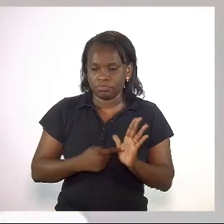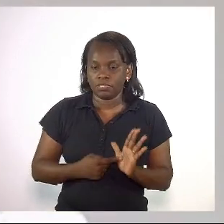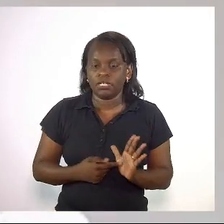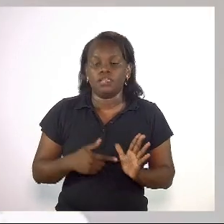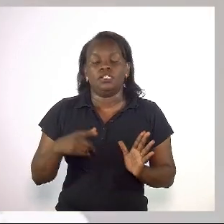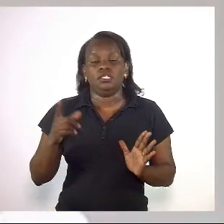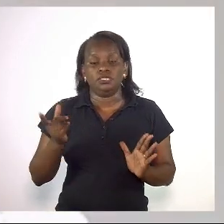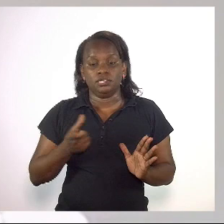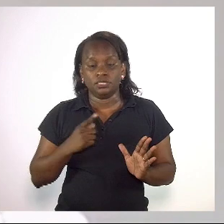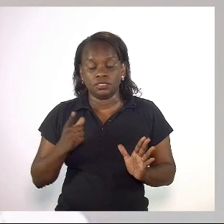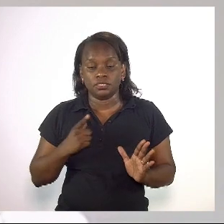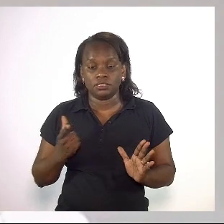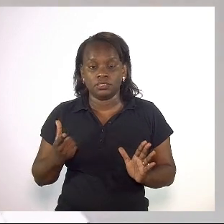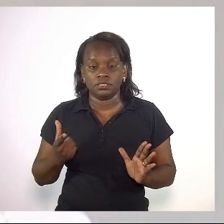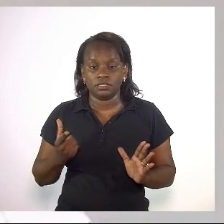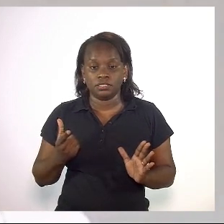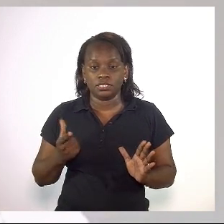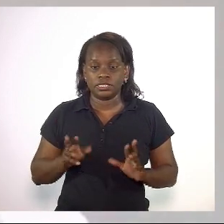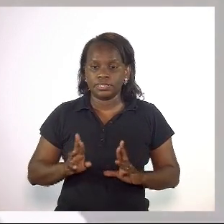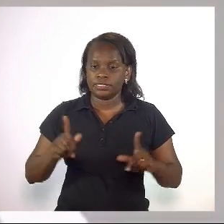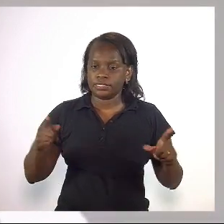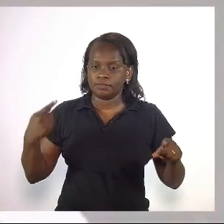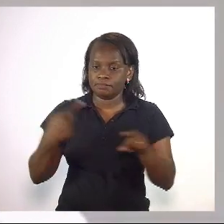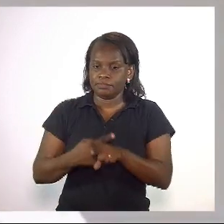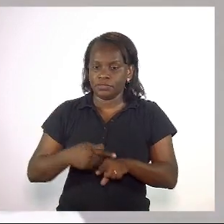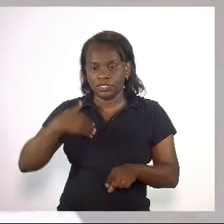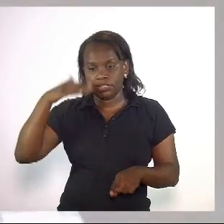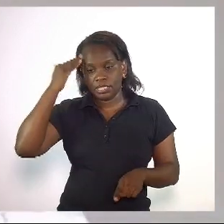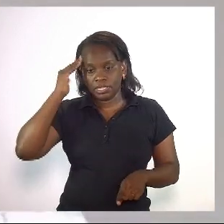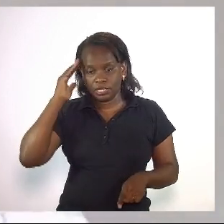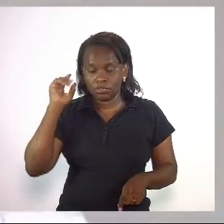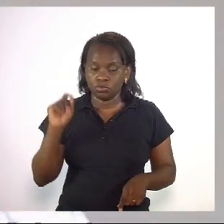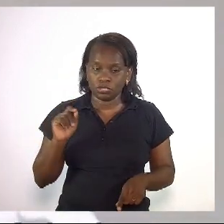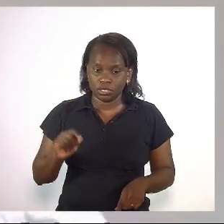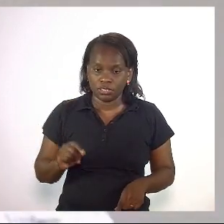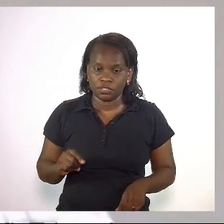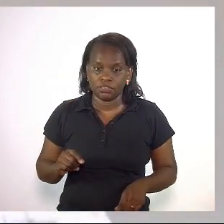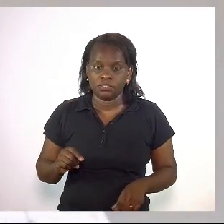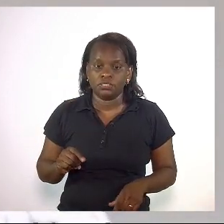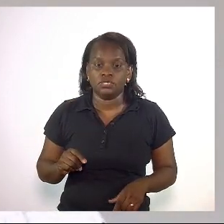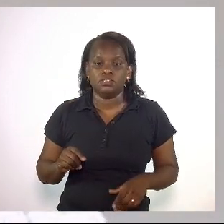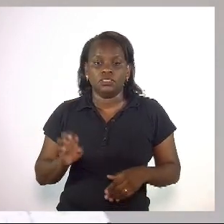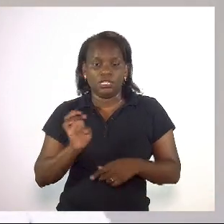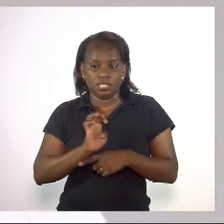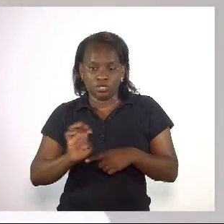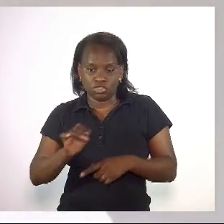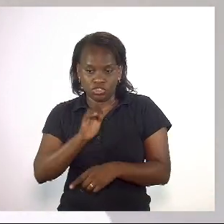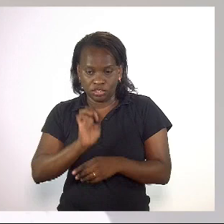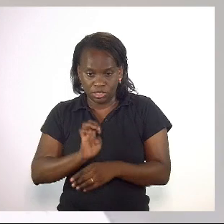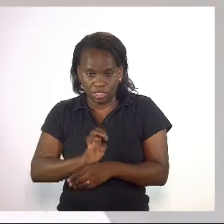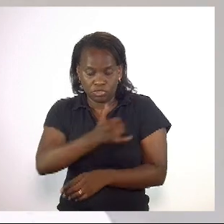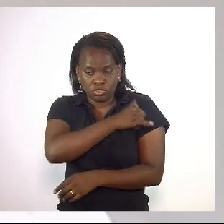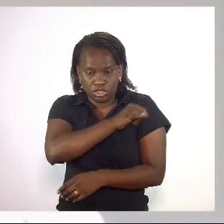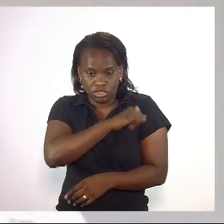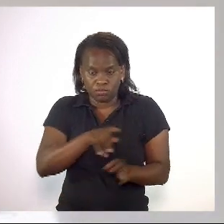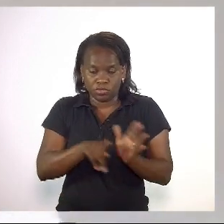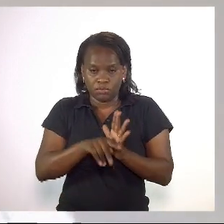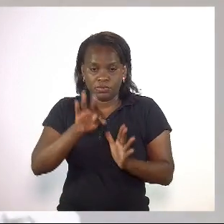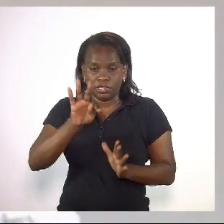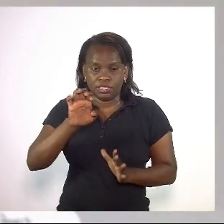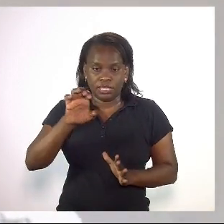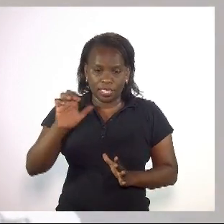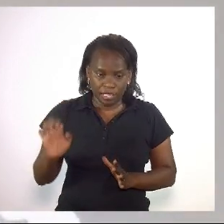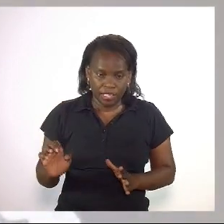existe uma divergência de entendimentos entre o Executivo Estadual e o Tribunal de Contas do